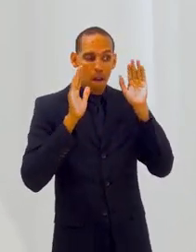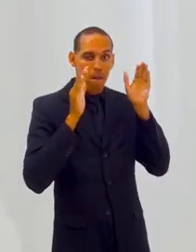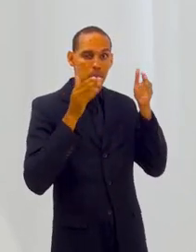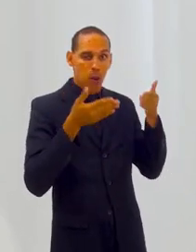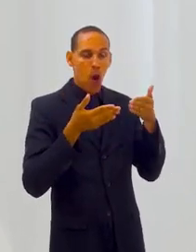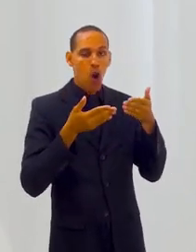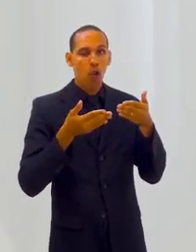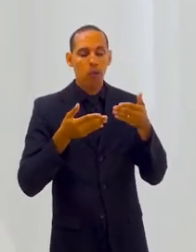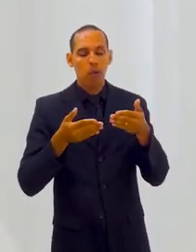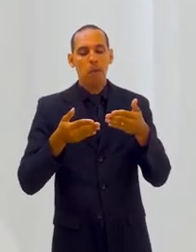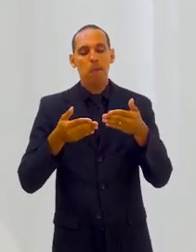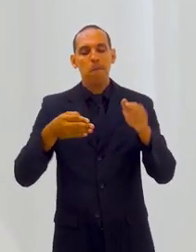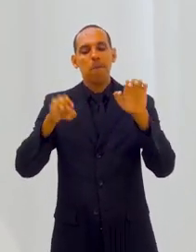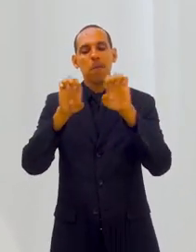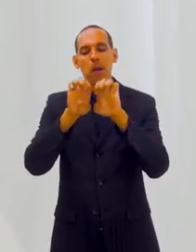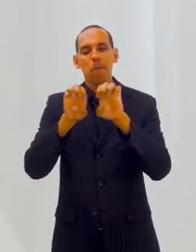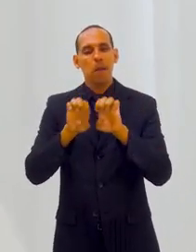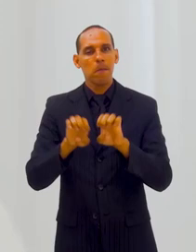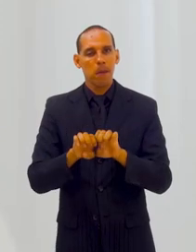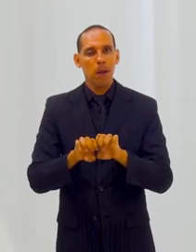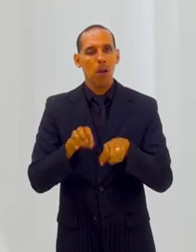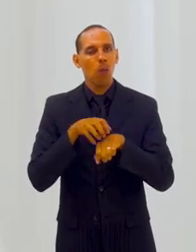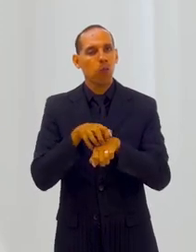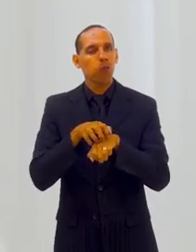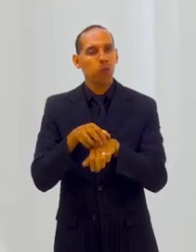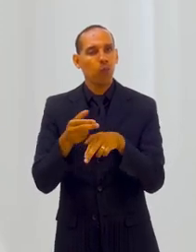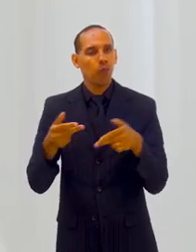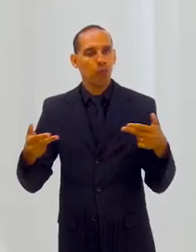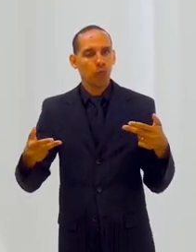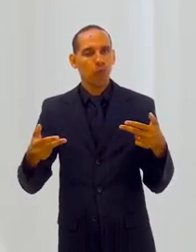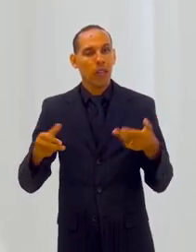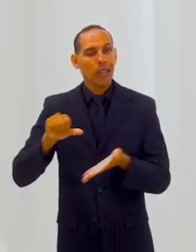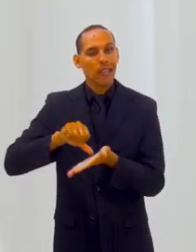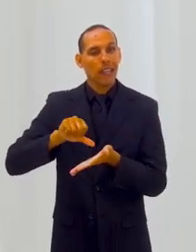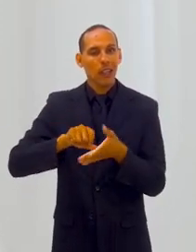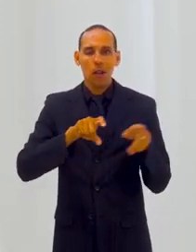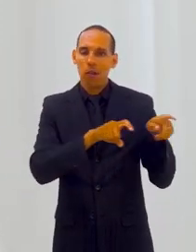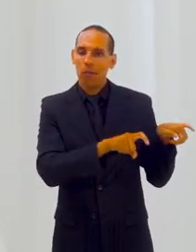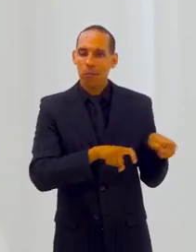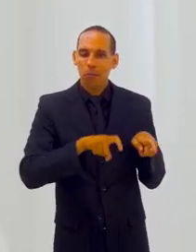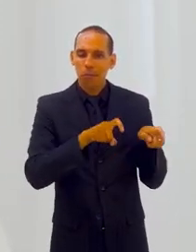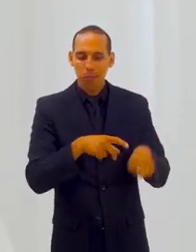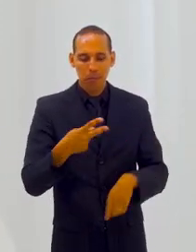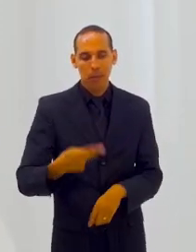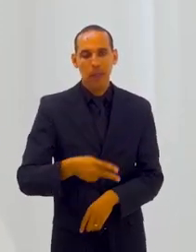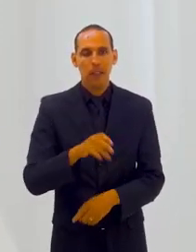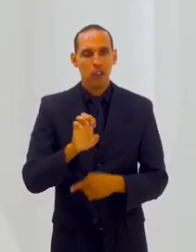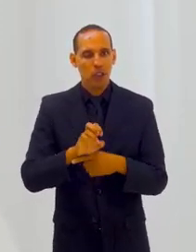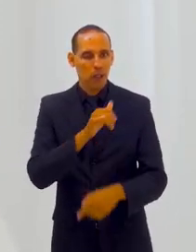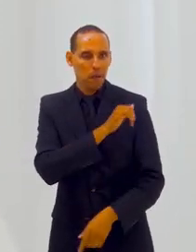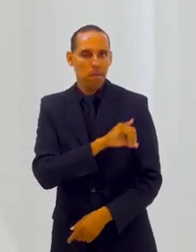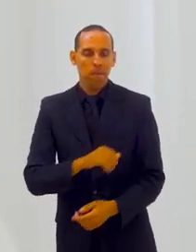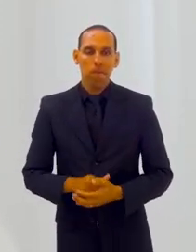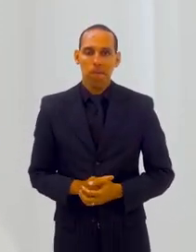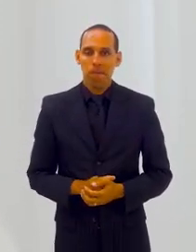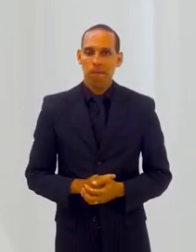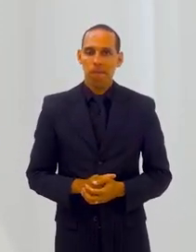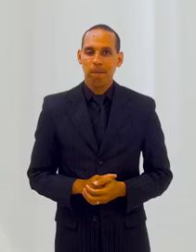para a infraestrutura do setor agrícola no estado do Rio de Janeiro, né? Que